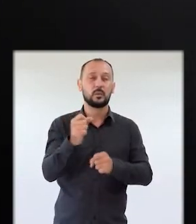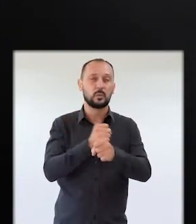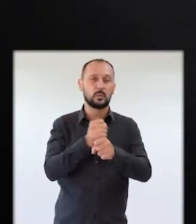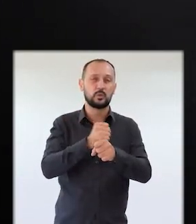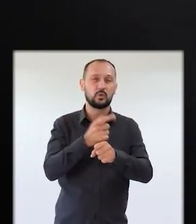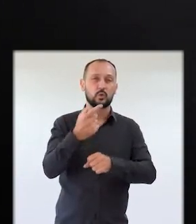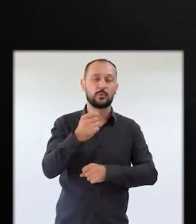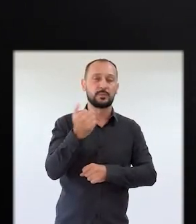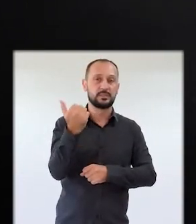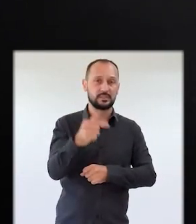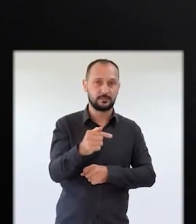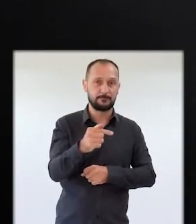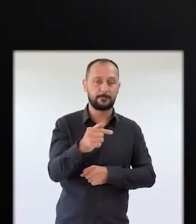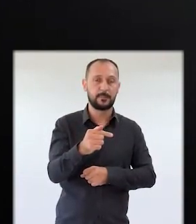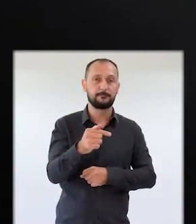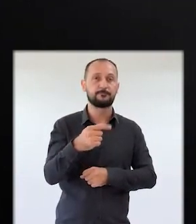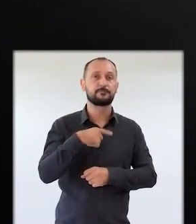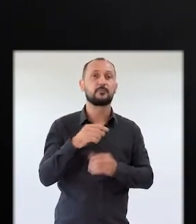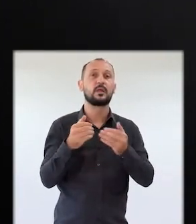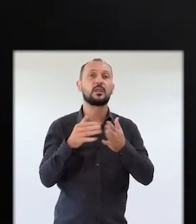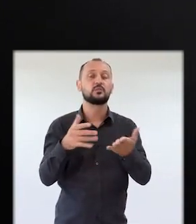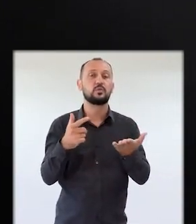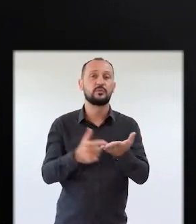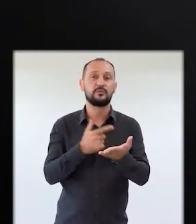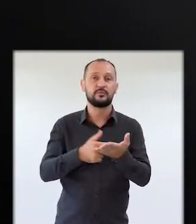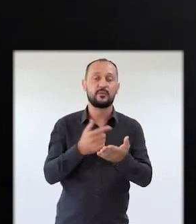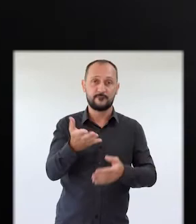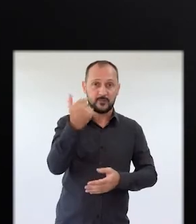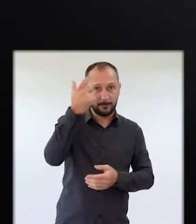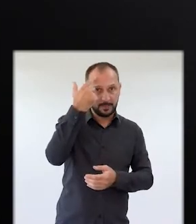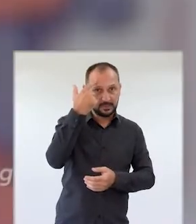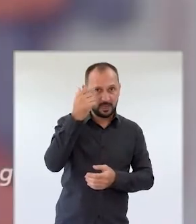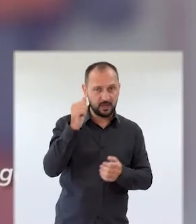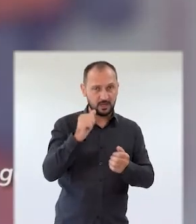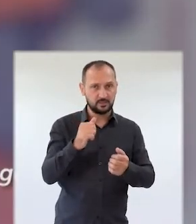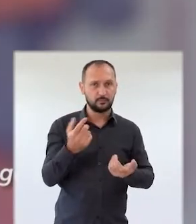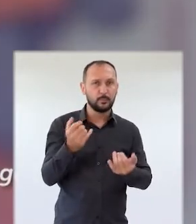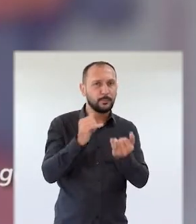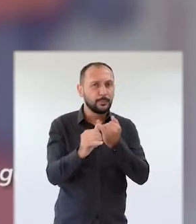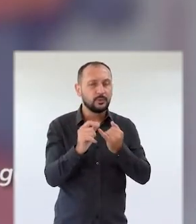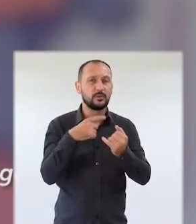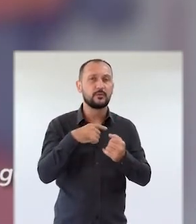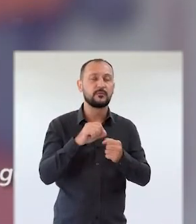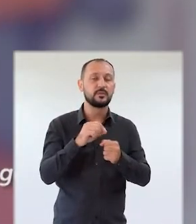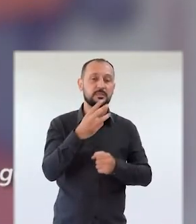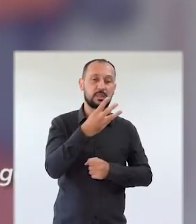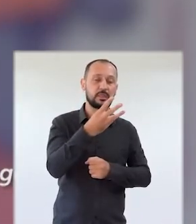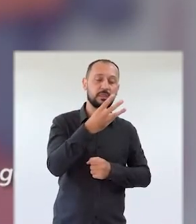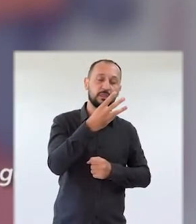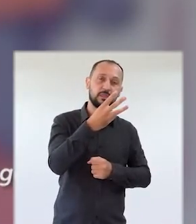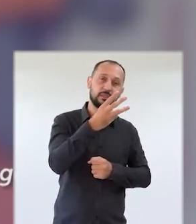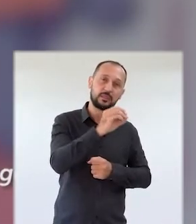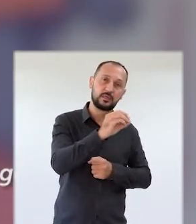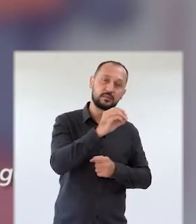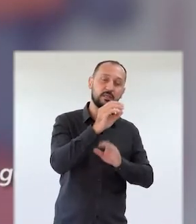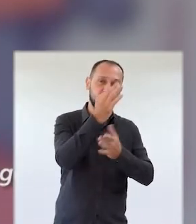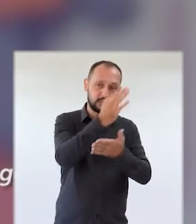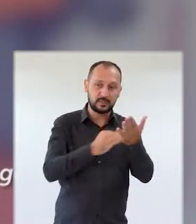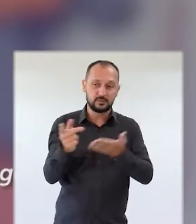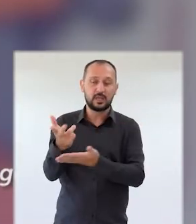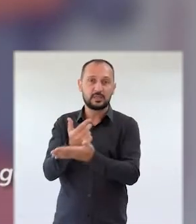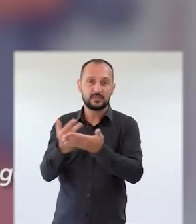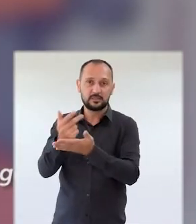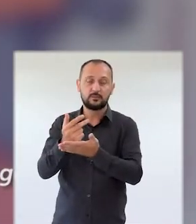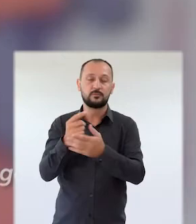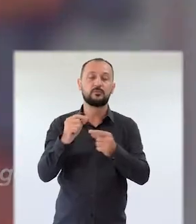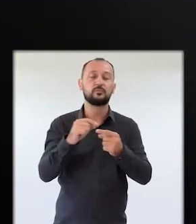de 2017, nós lançamos um livro junto chamado Vamos Pensar um Pouco, em que eu fiz 30 textos e ele ilustrou 30